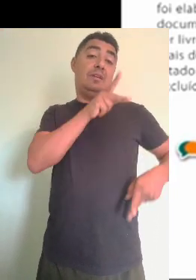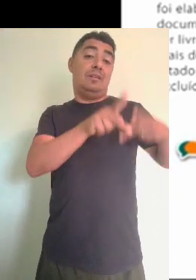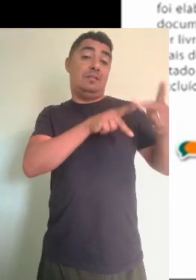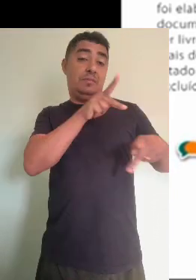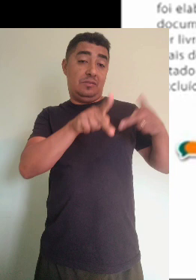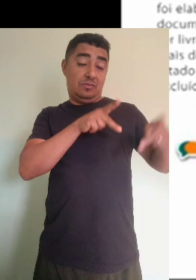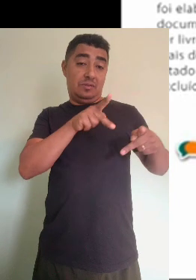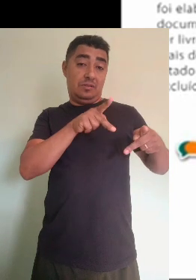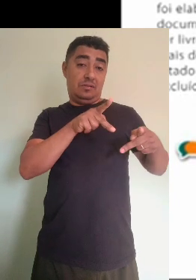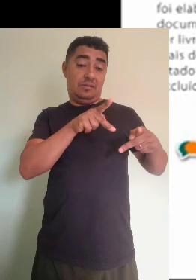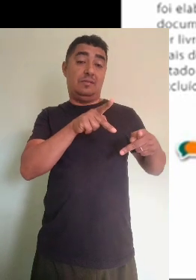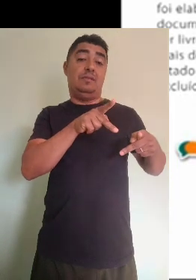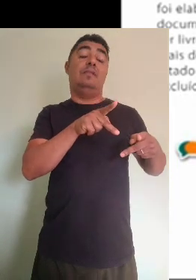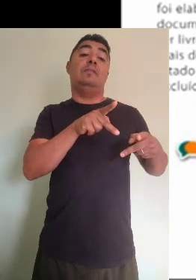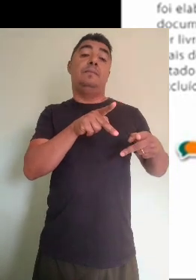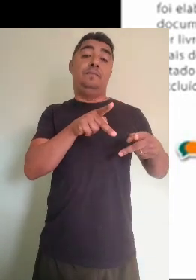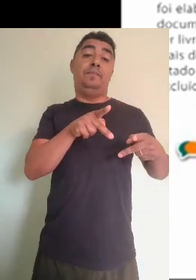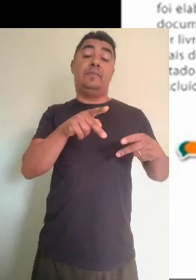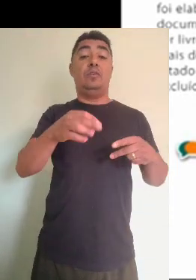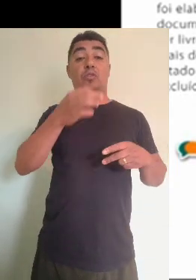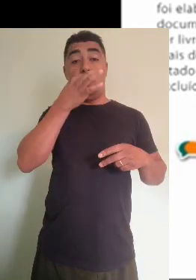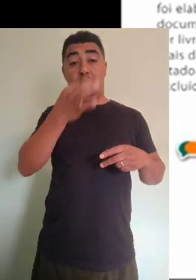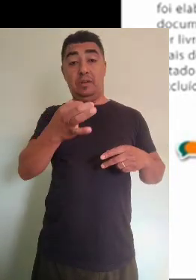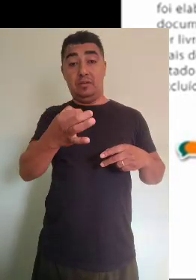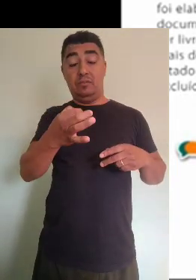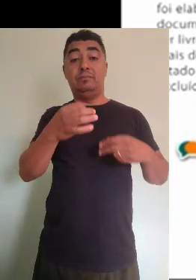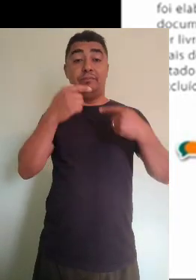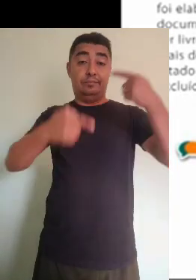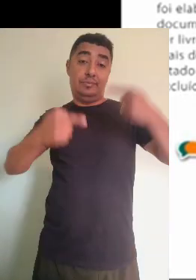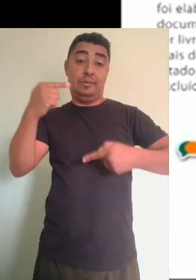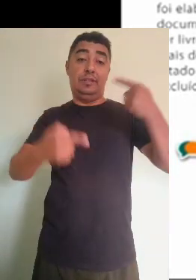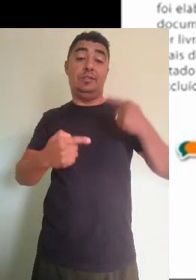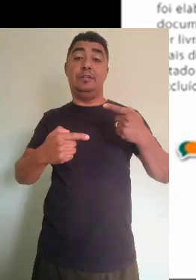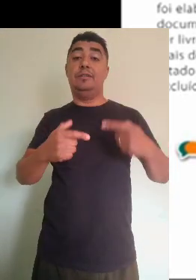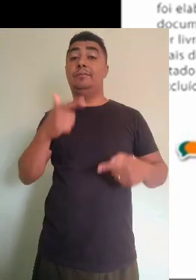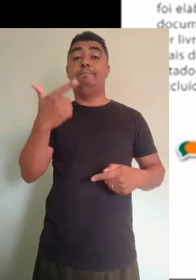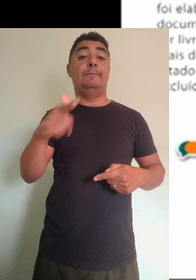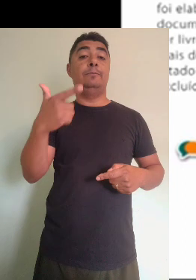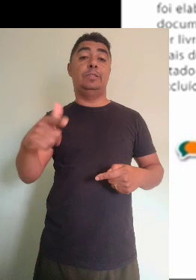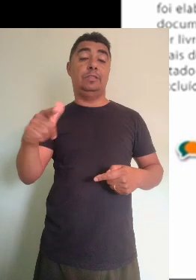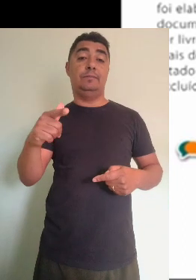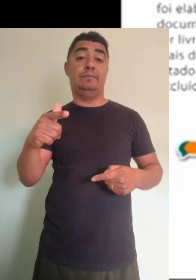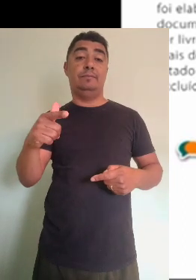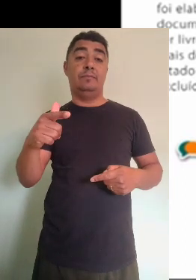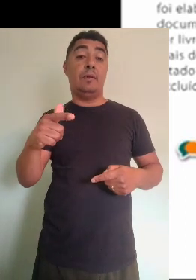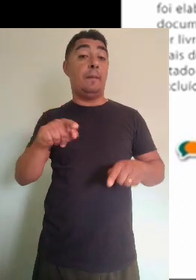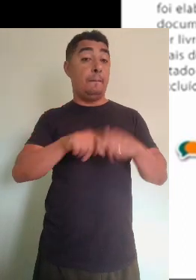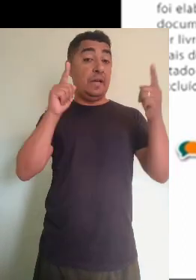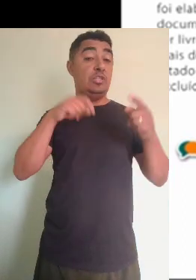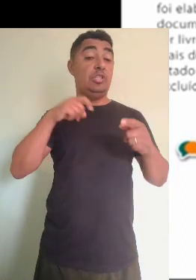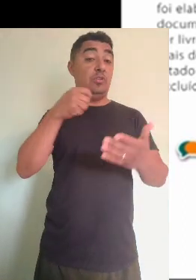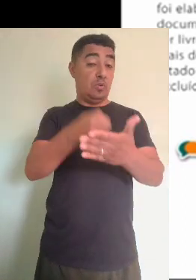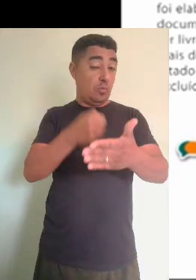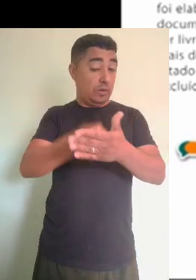decisões políticas do reino. Contudo, as pessoas tinham o dever de honrar o seu governante. Por isso,